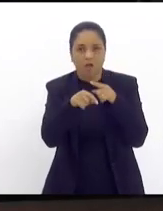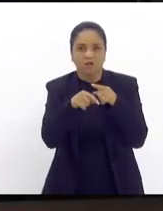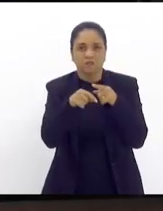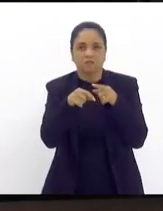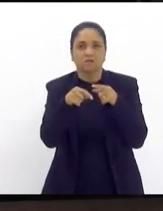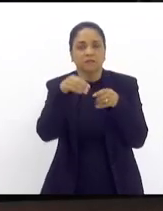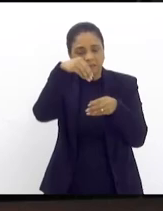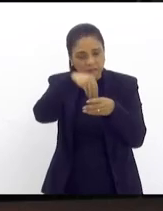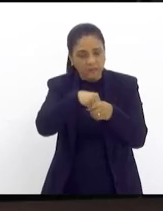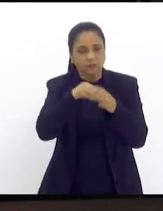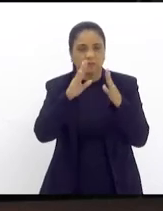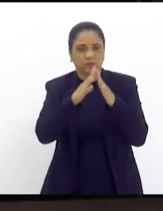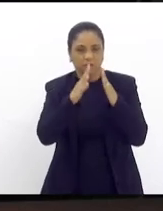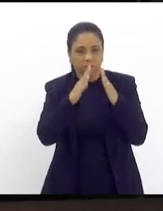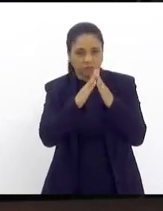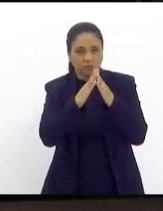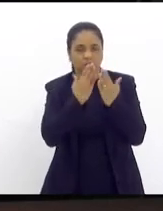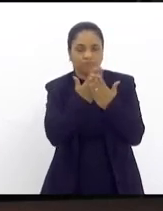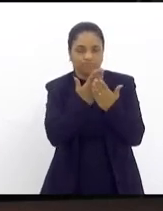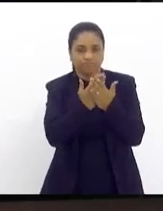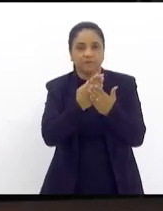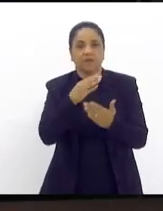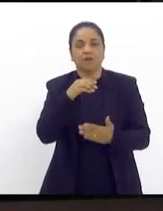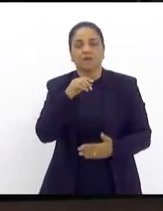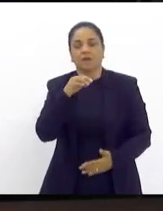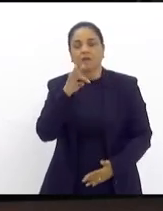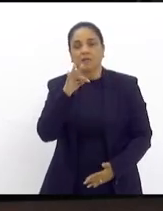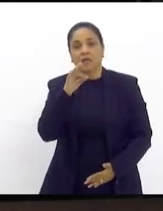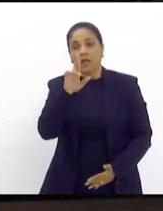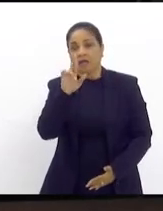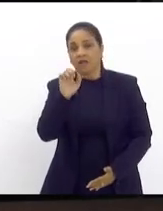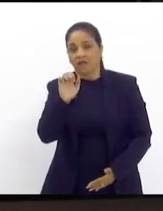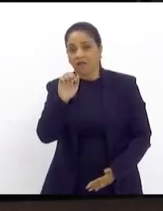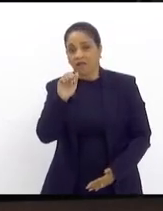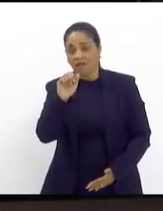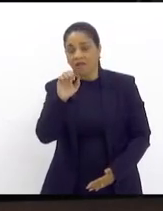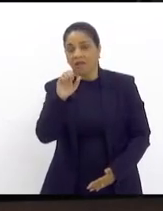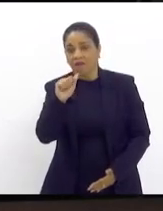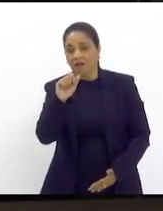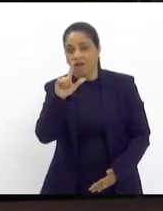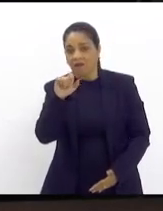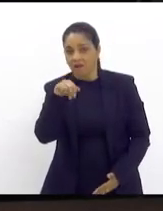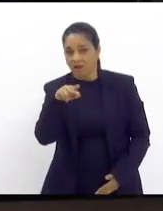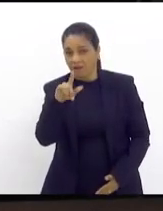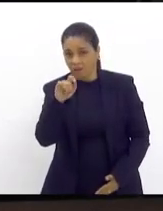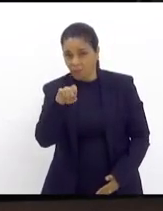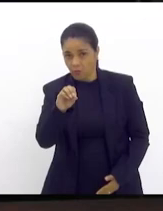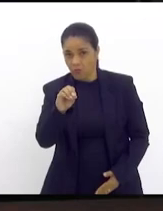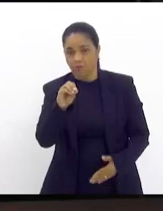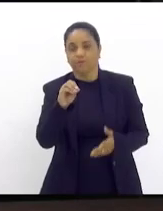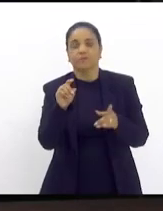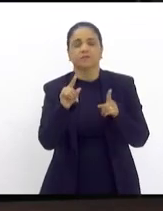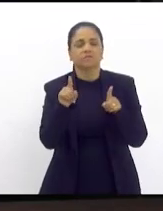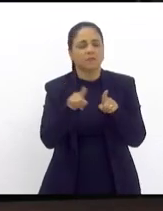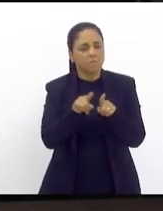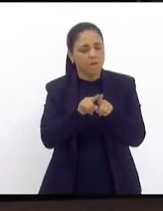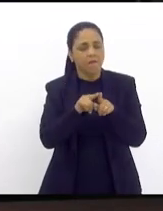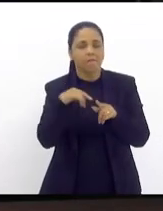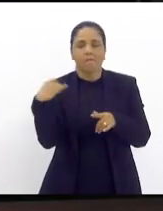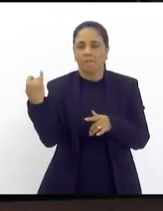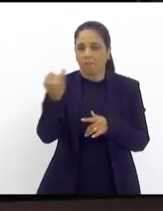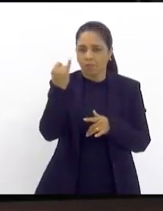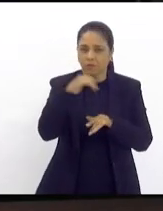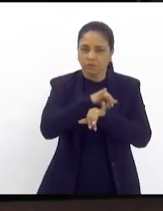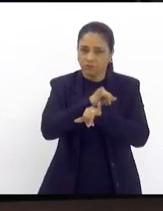colégio da Silveira e Realengo E aí senhora presidenta importante dizer também que hoje